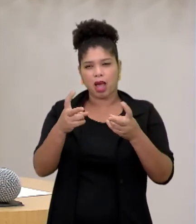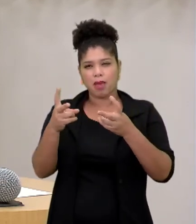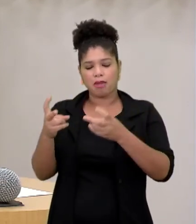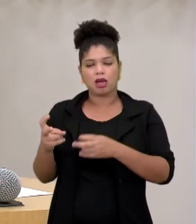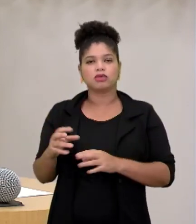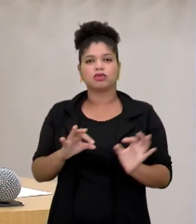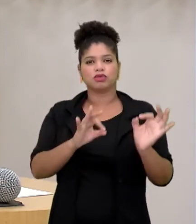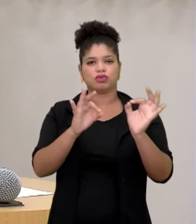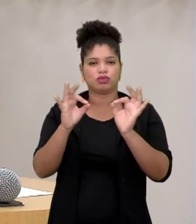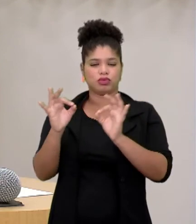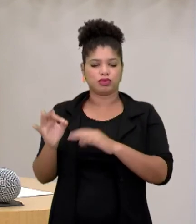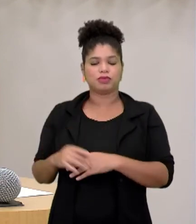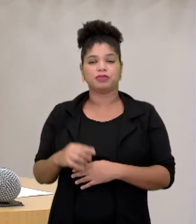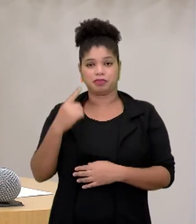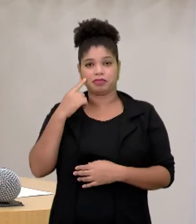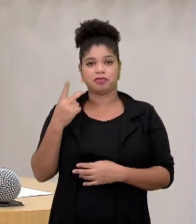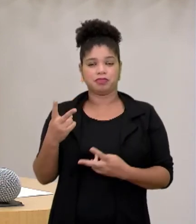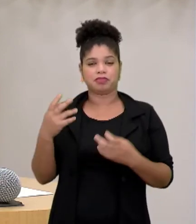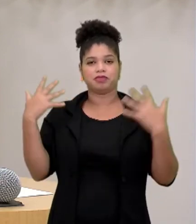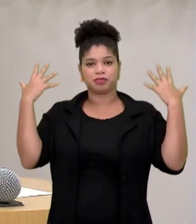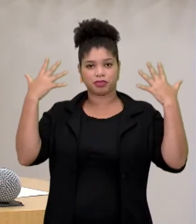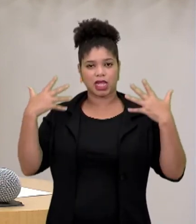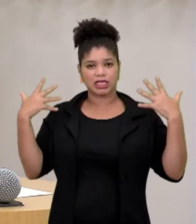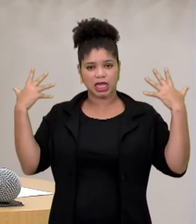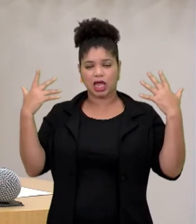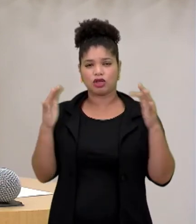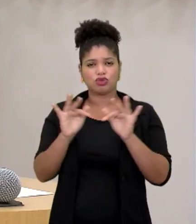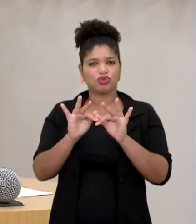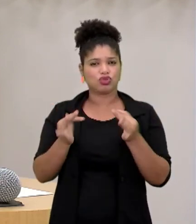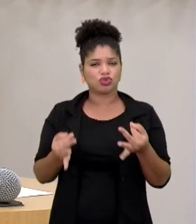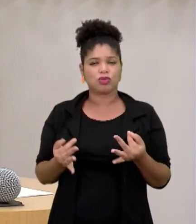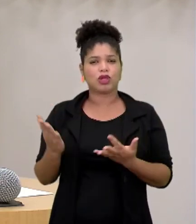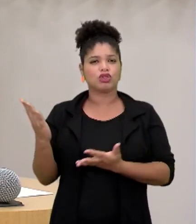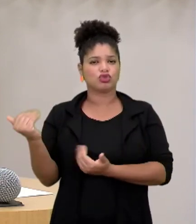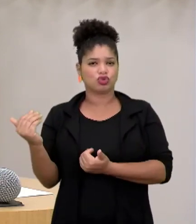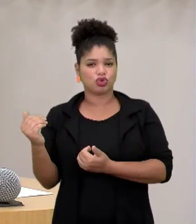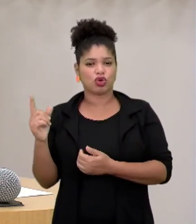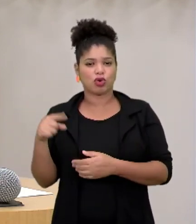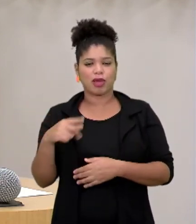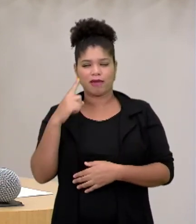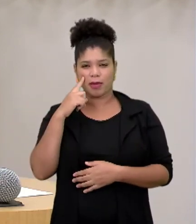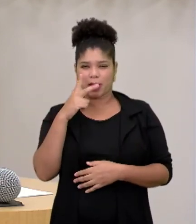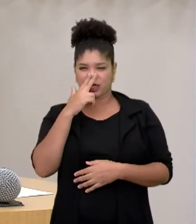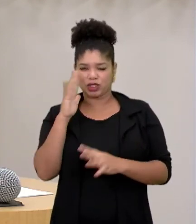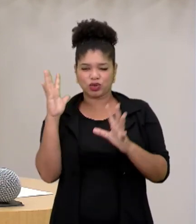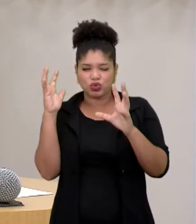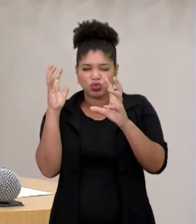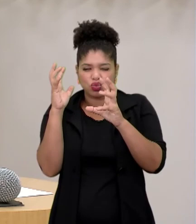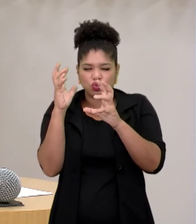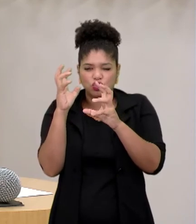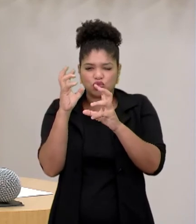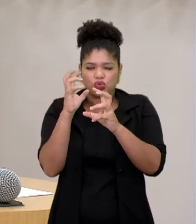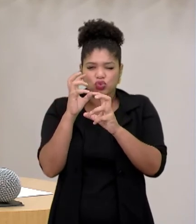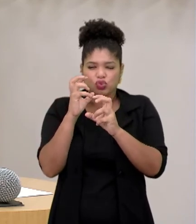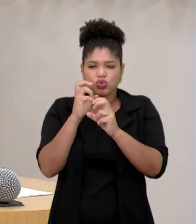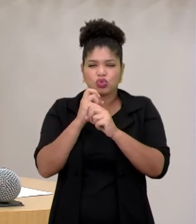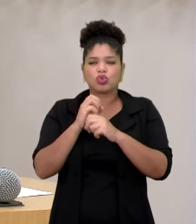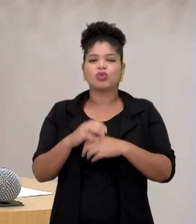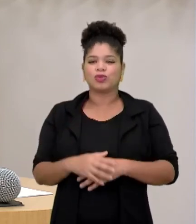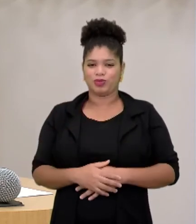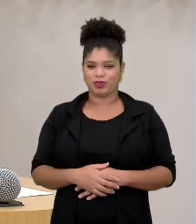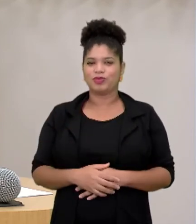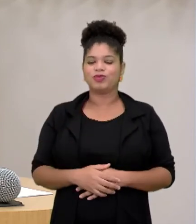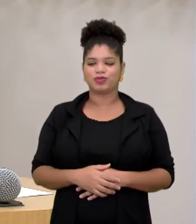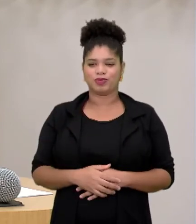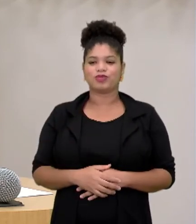puder. E você vê, são cenários simples, são jovens, ã, é até meio escura a as